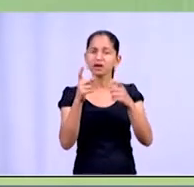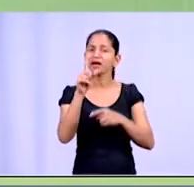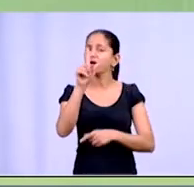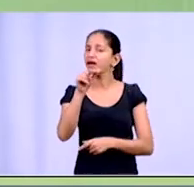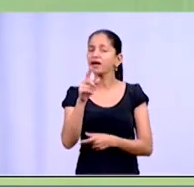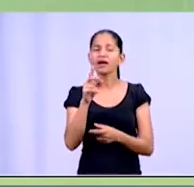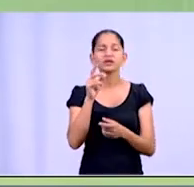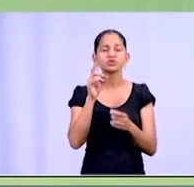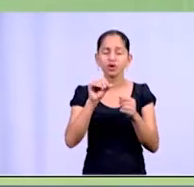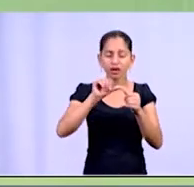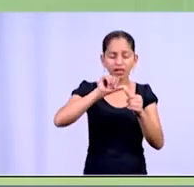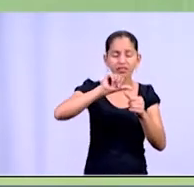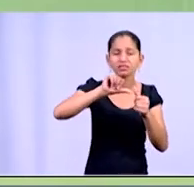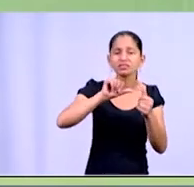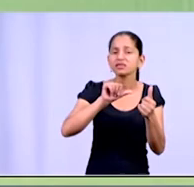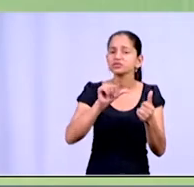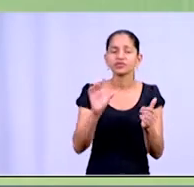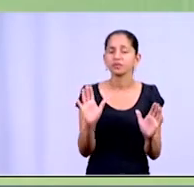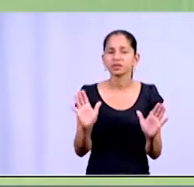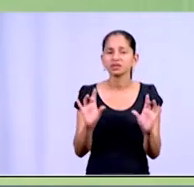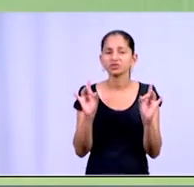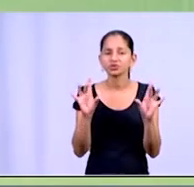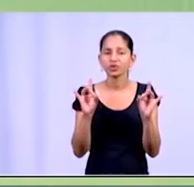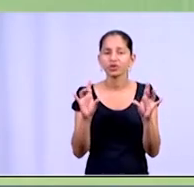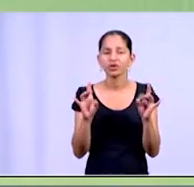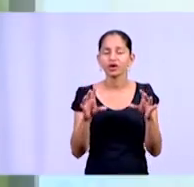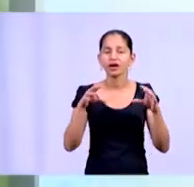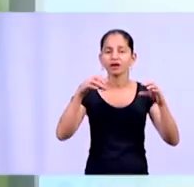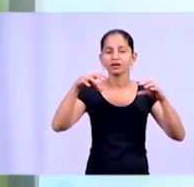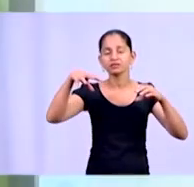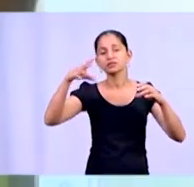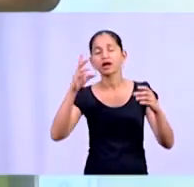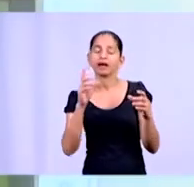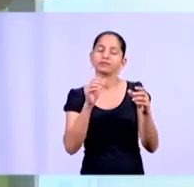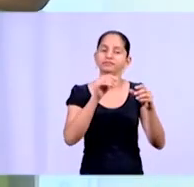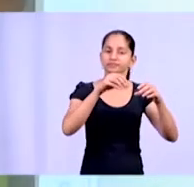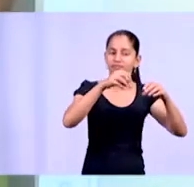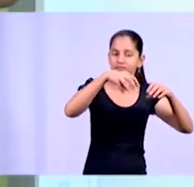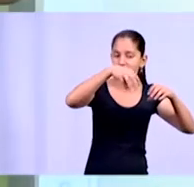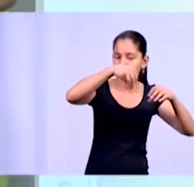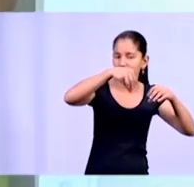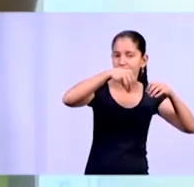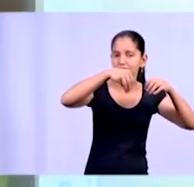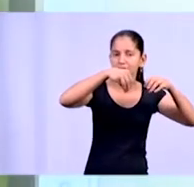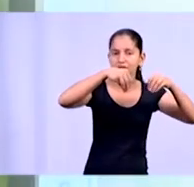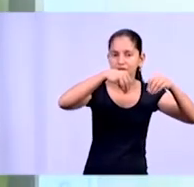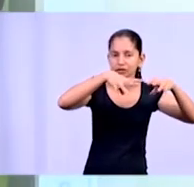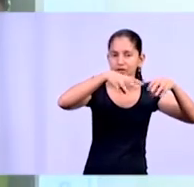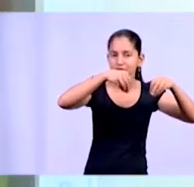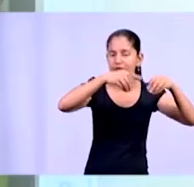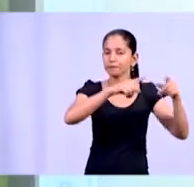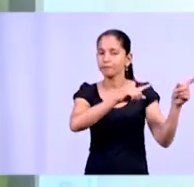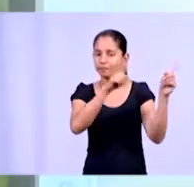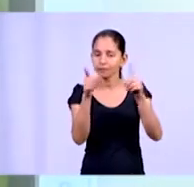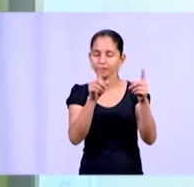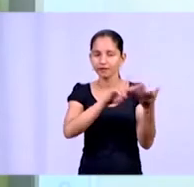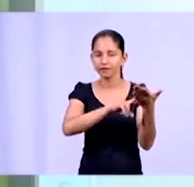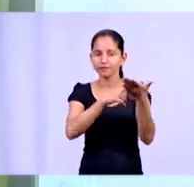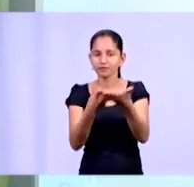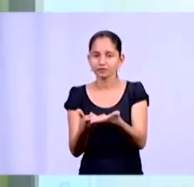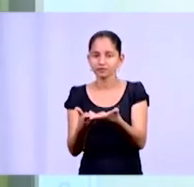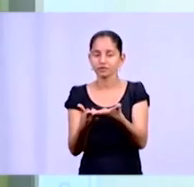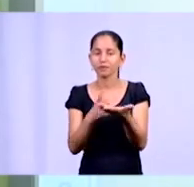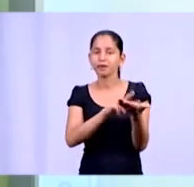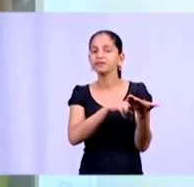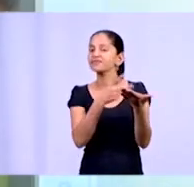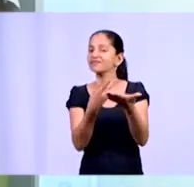uma convenção. Eu tenho ligado e desligado, que comecei a chamar de zeros e uns, e essa combinação de 0 e 1 eu começo a falar a nossa linguagem